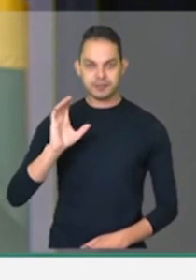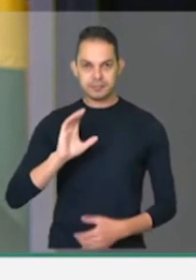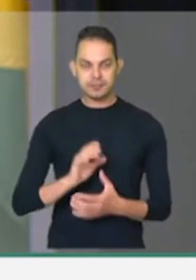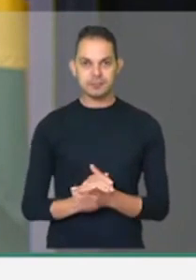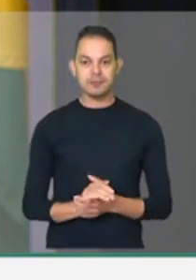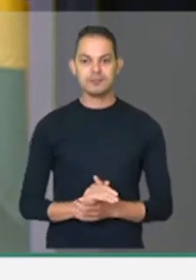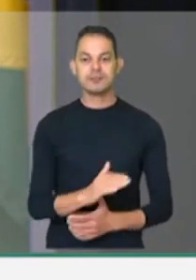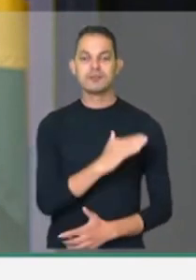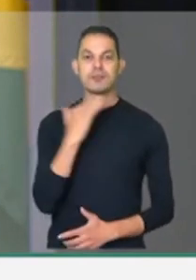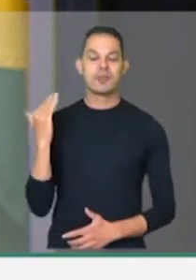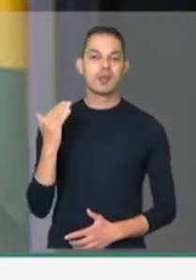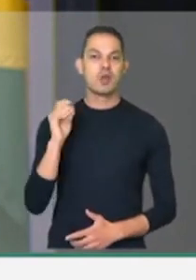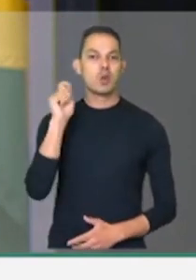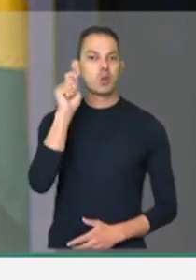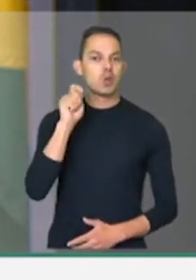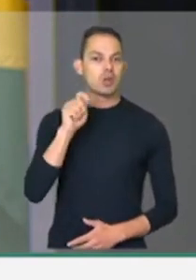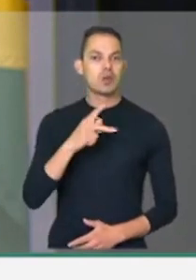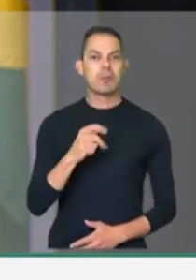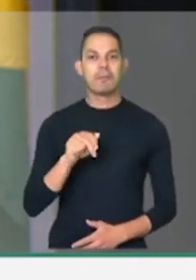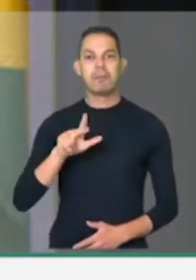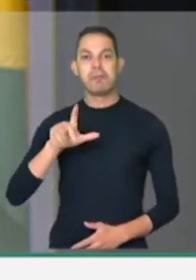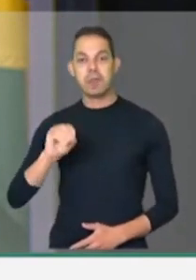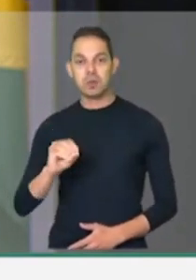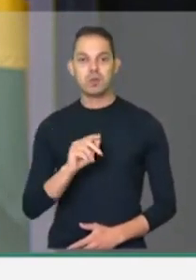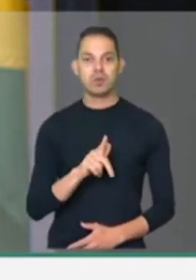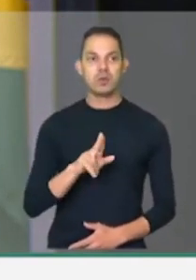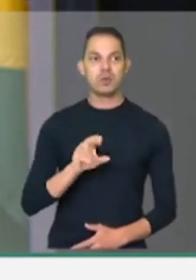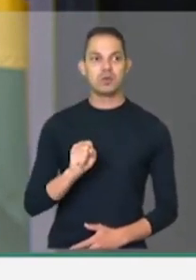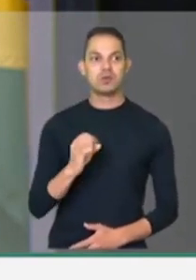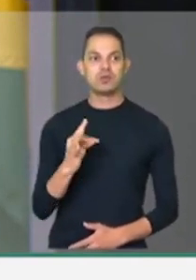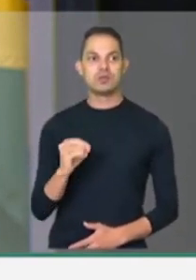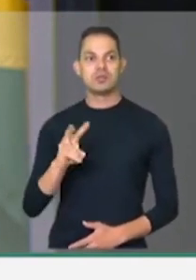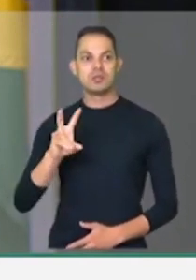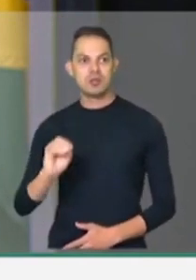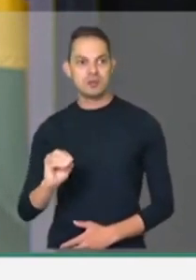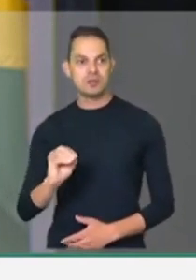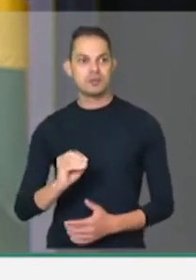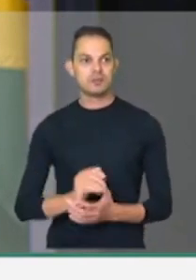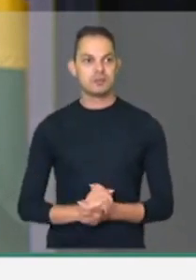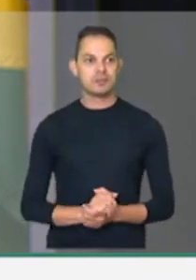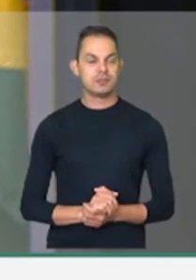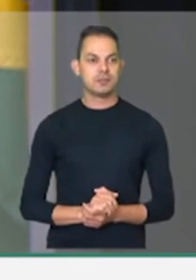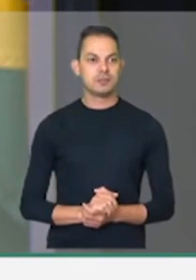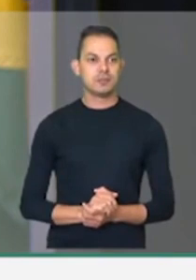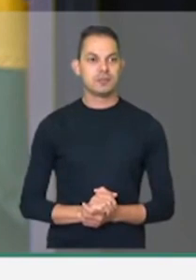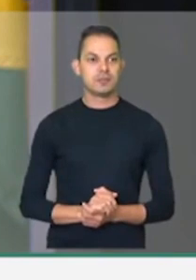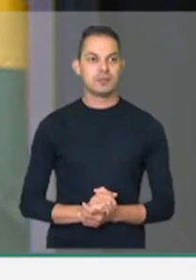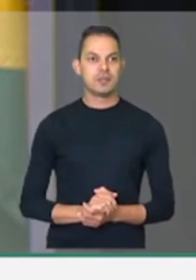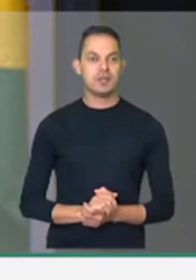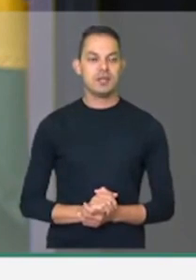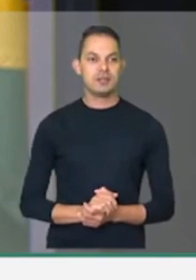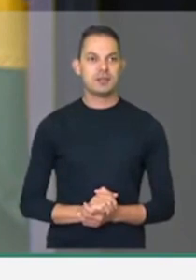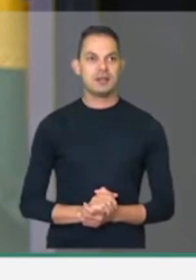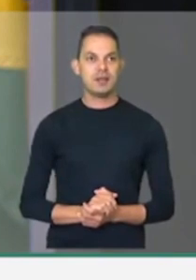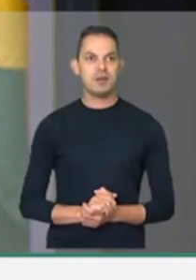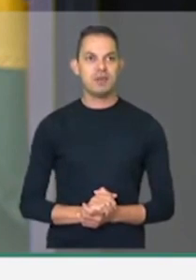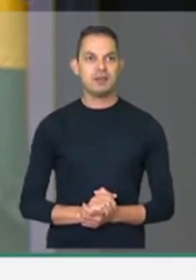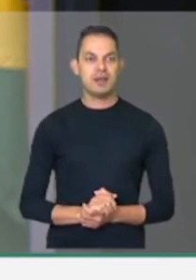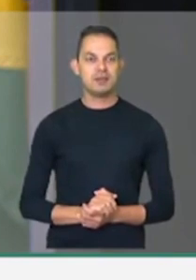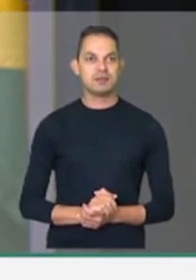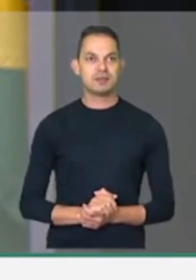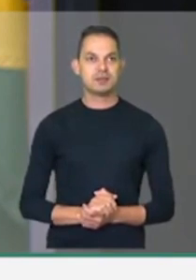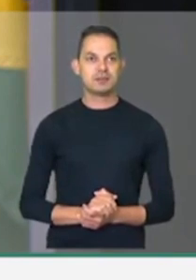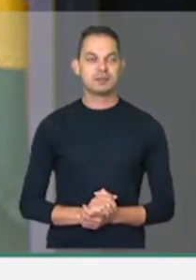do ator Paulo Gustavo trouxe muita tristeza a todos nós eu trouxe muita